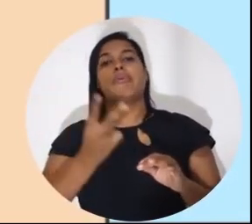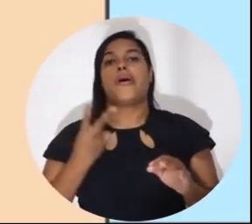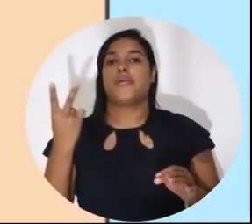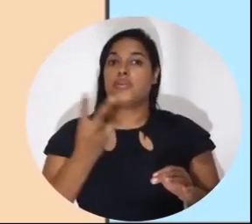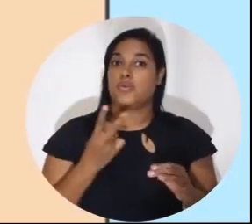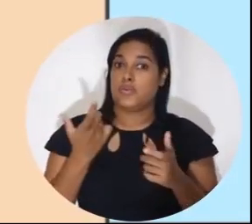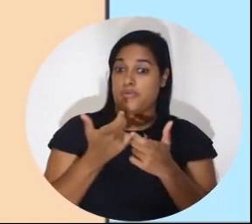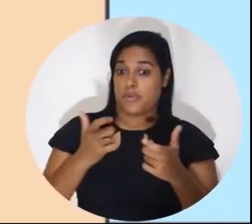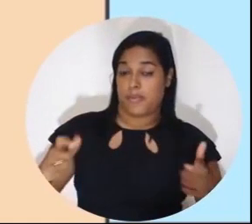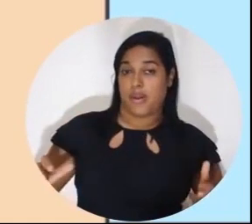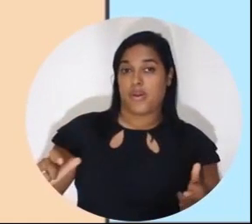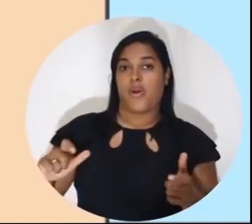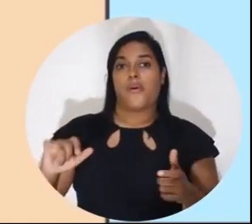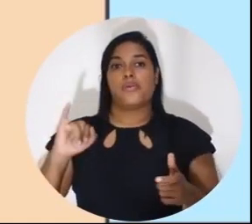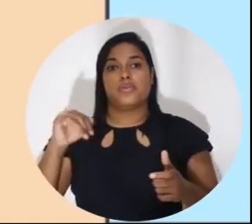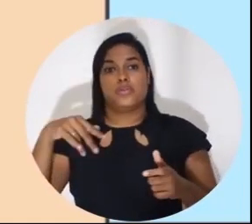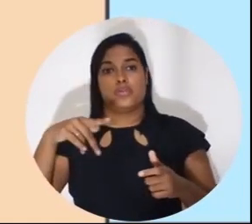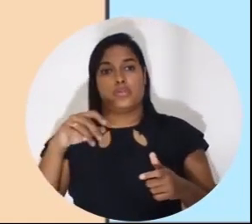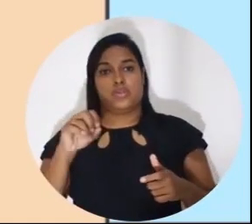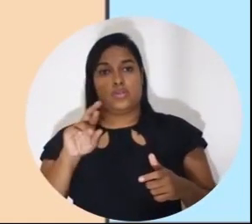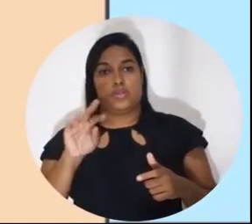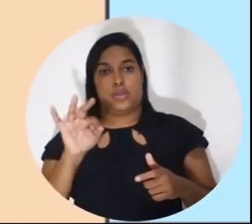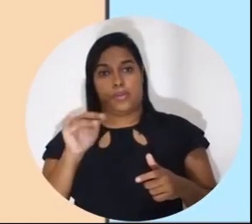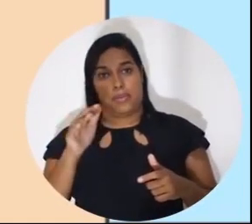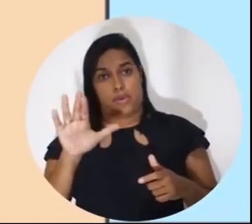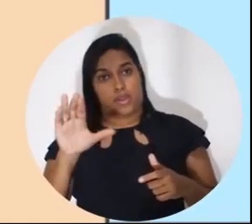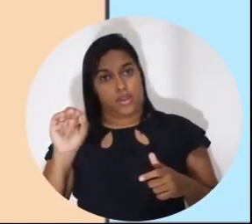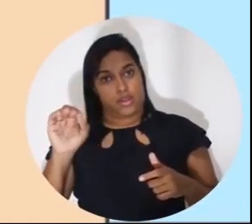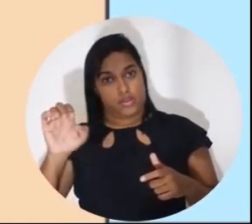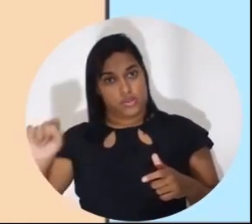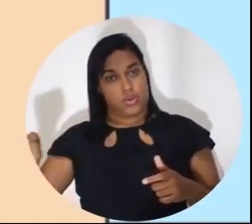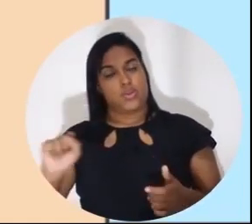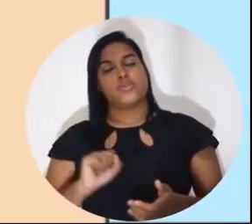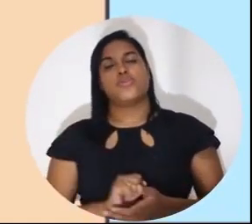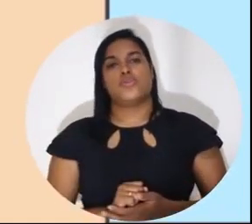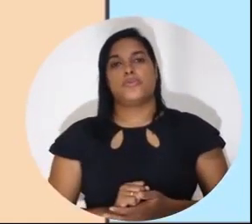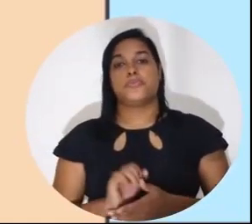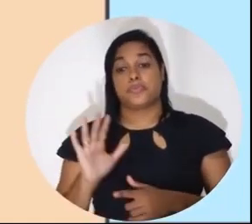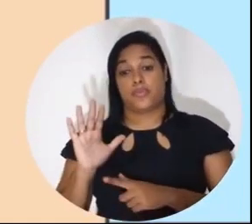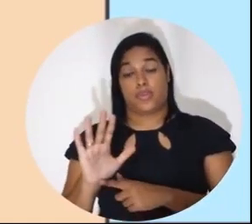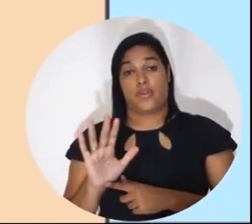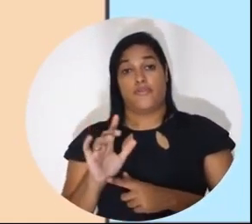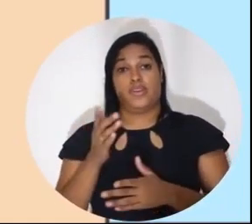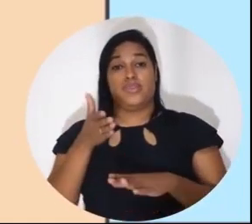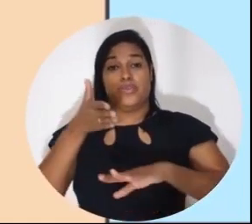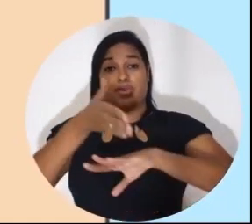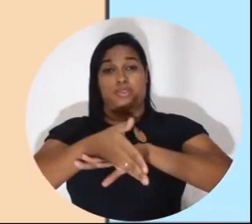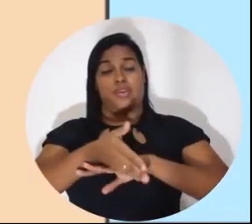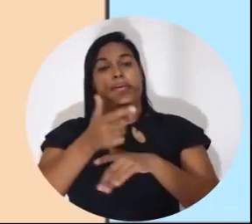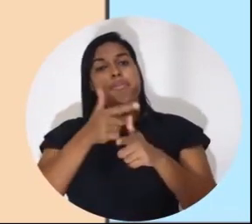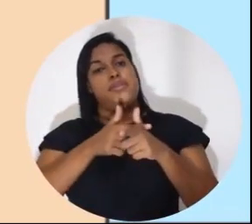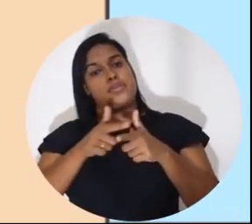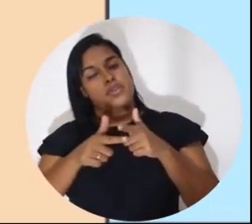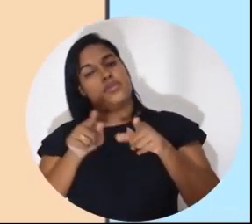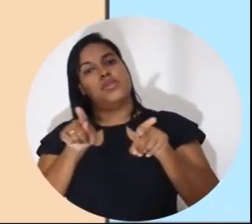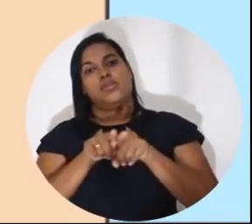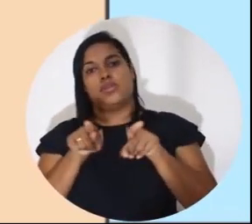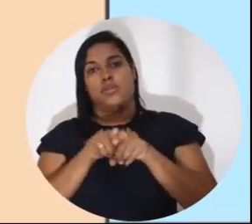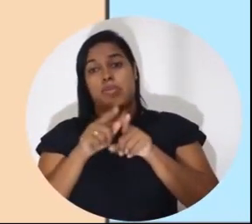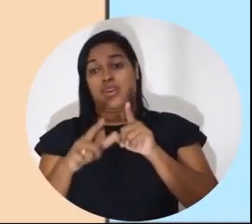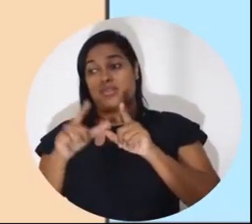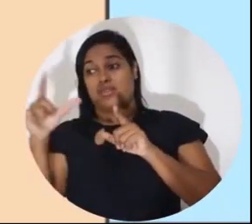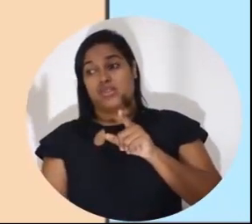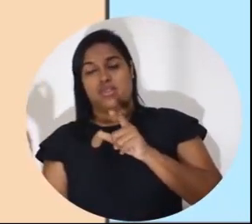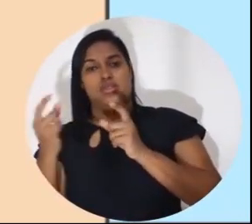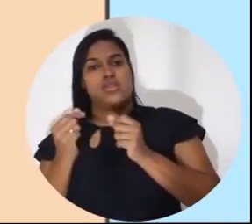for maior que o valor das importações. Como a exportação refere-se a uma entrada de divisas e as importações a